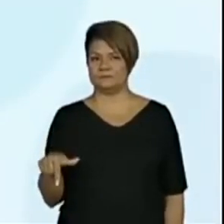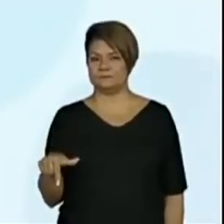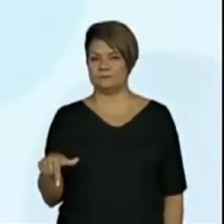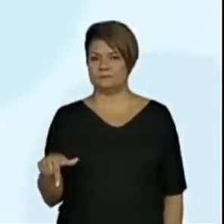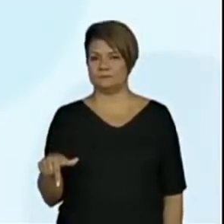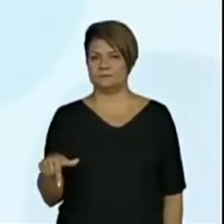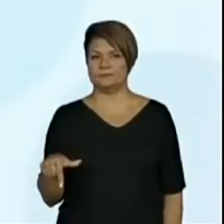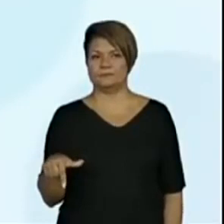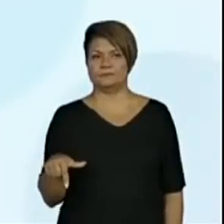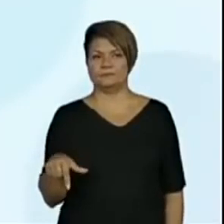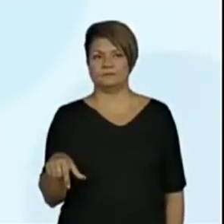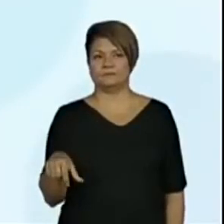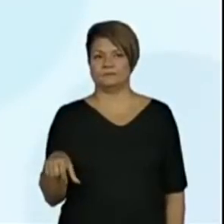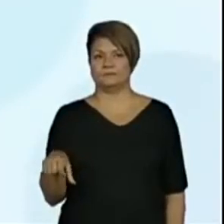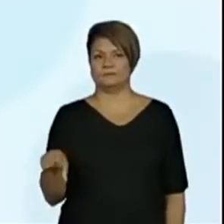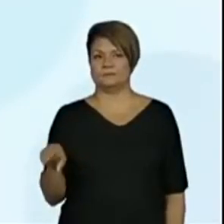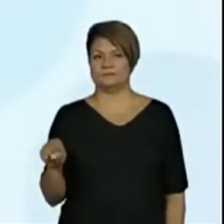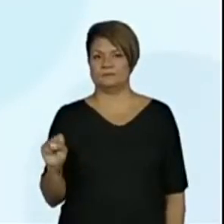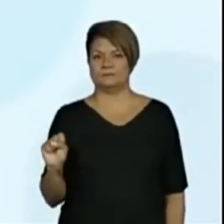sete,